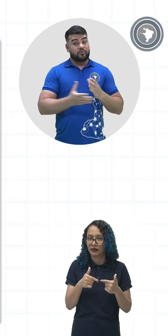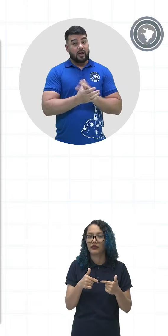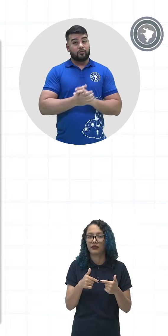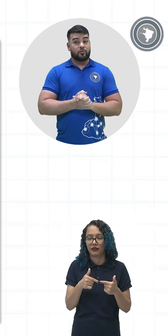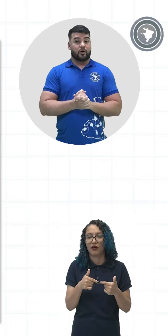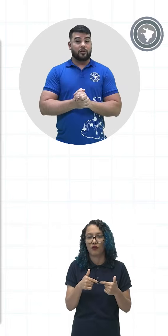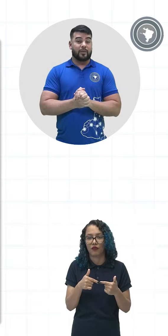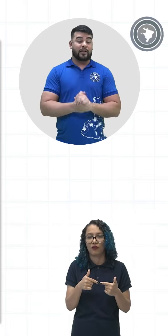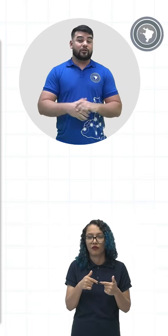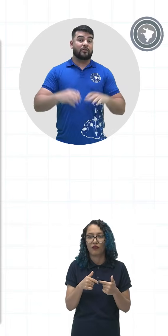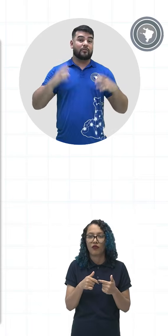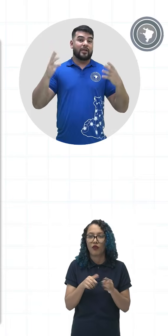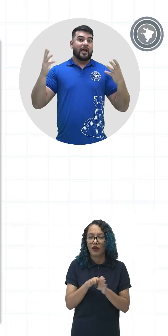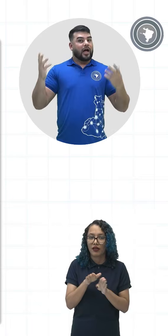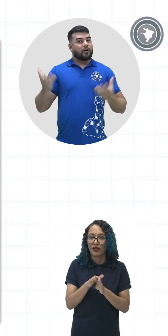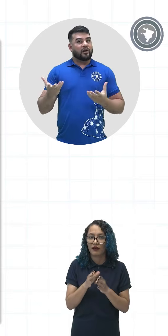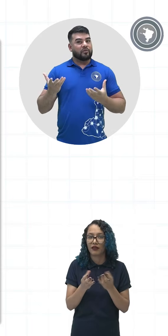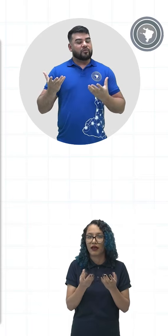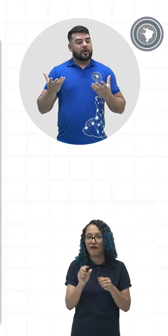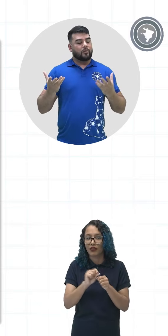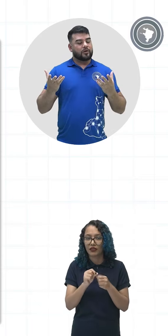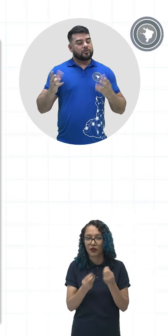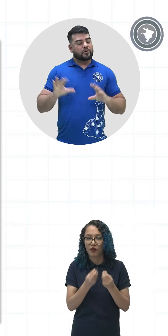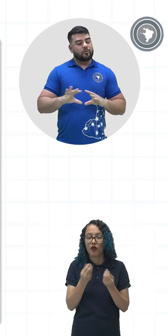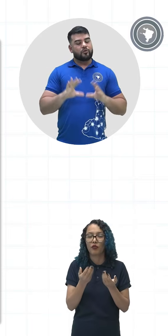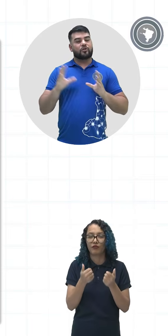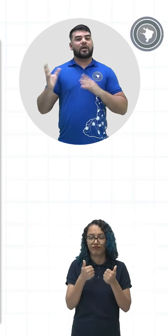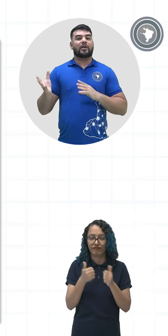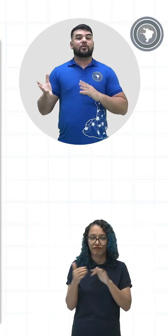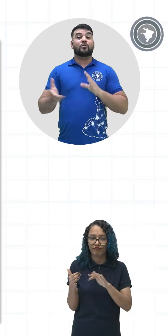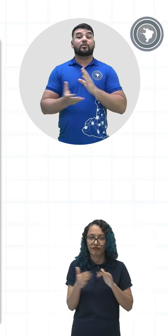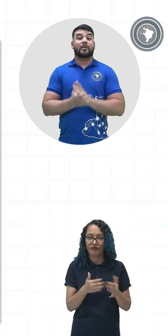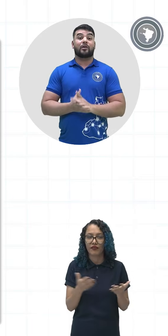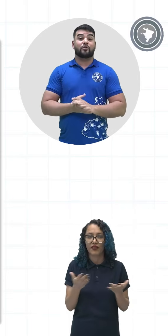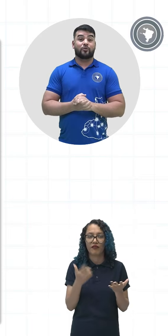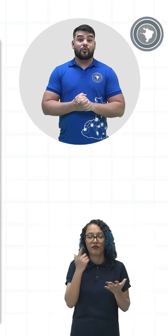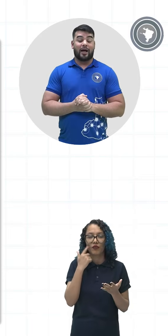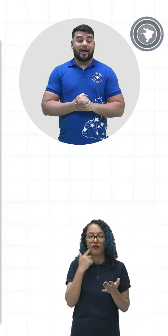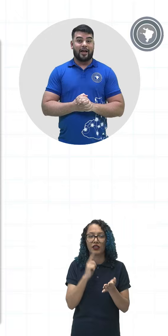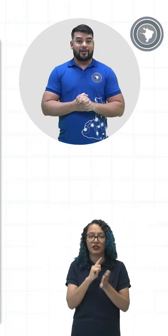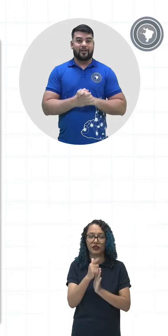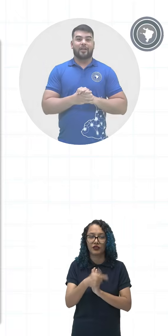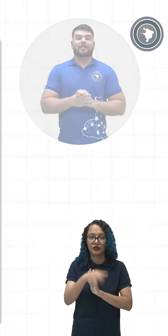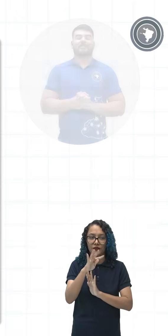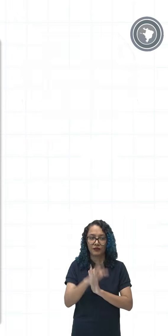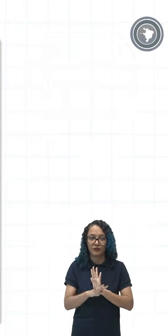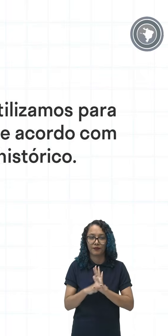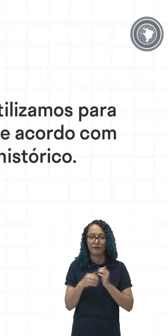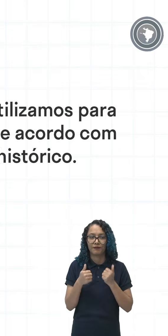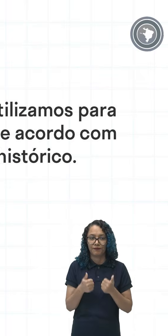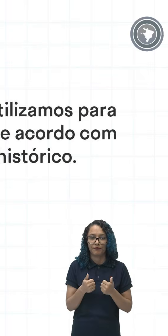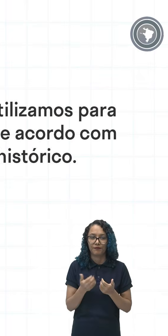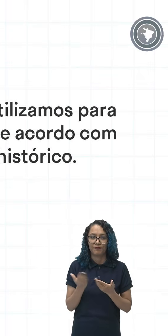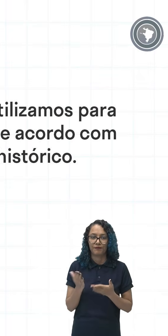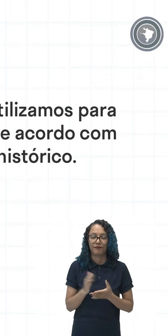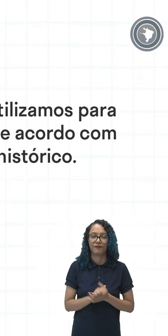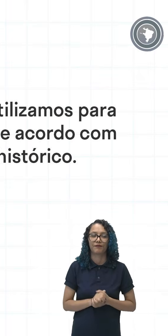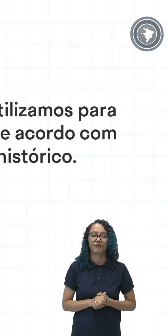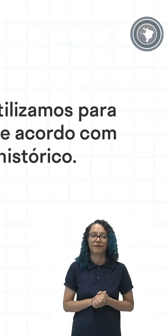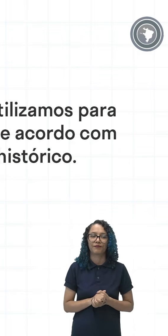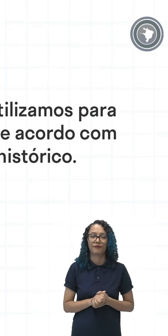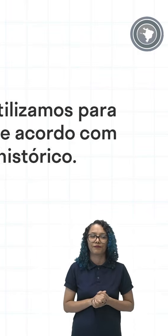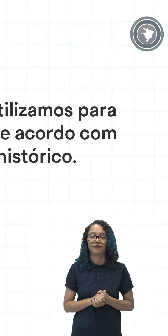meio dos verbos do modo imperativo. Agora vamos falar um pouquinho sobre os gêneros textuais, certo, gente? Então, os